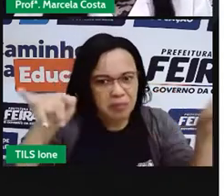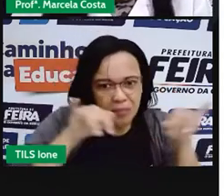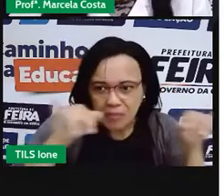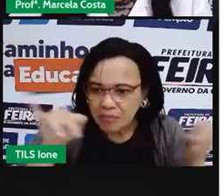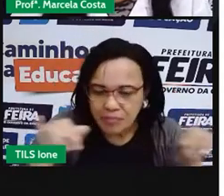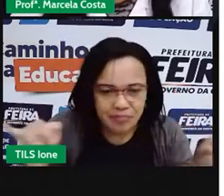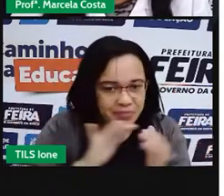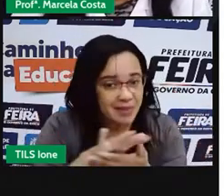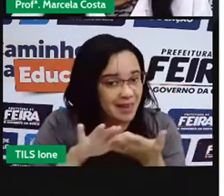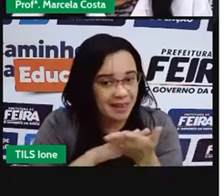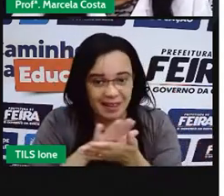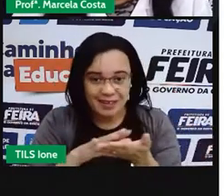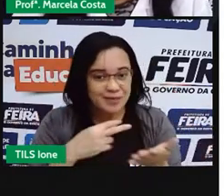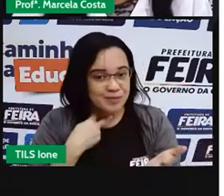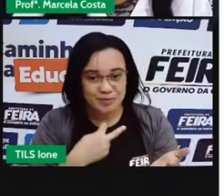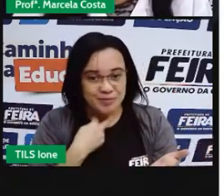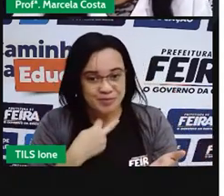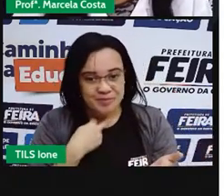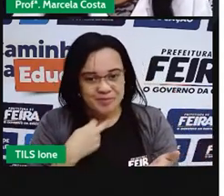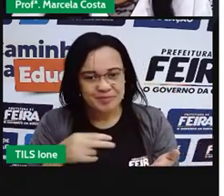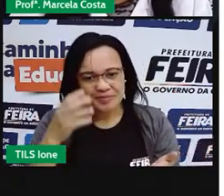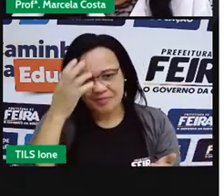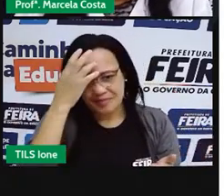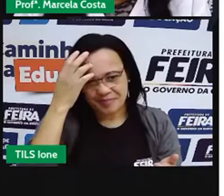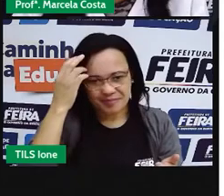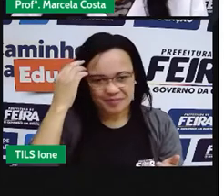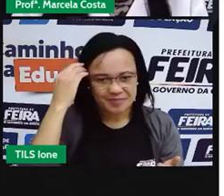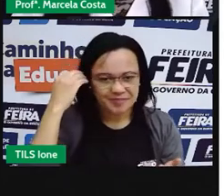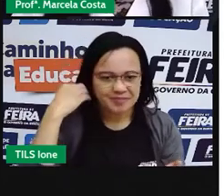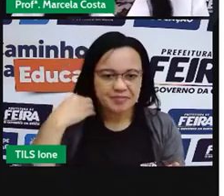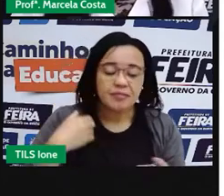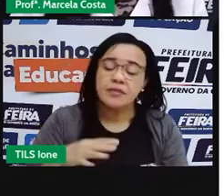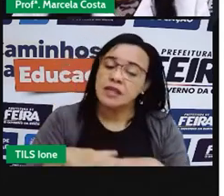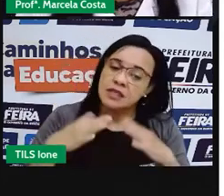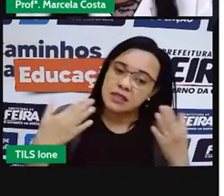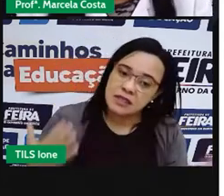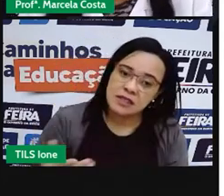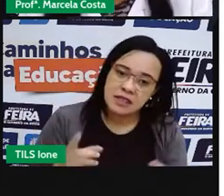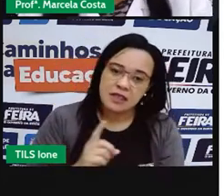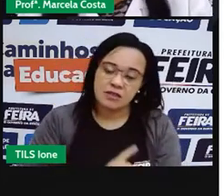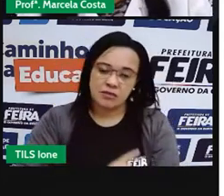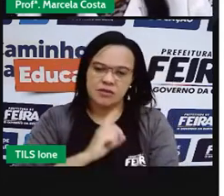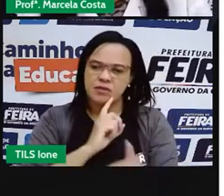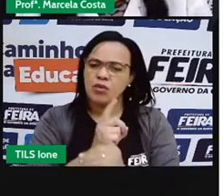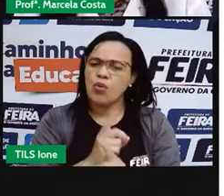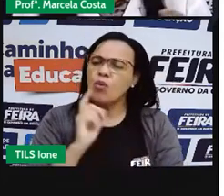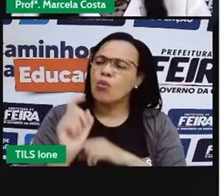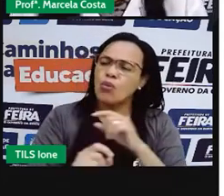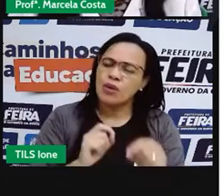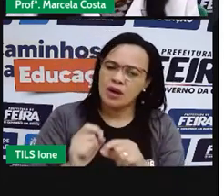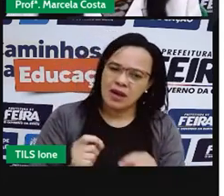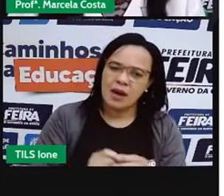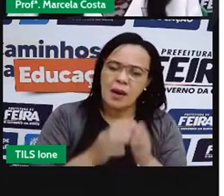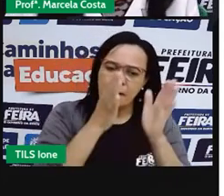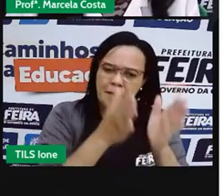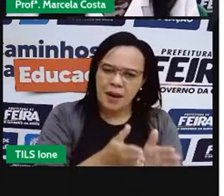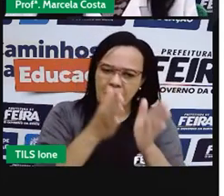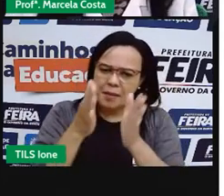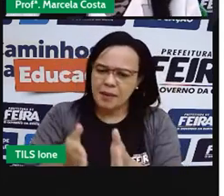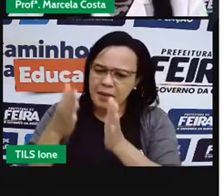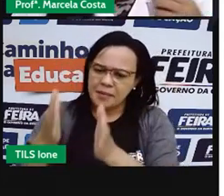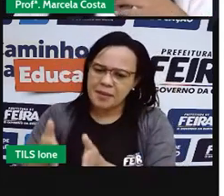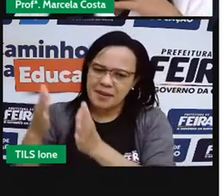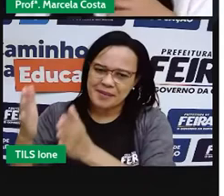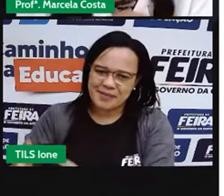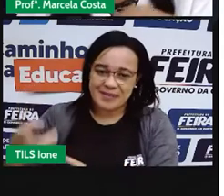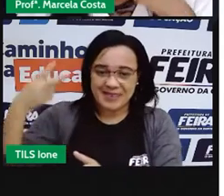Então, criançada, a gente identificando as partes de um estudo, início, meio e fim,